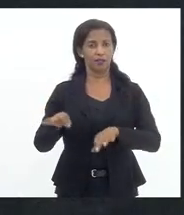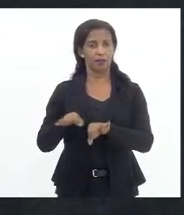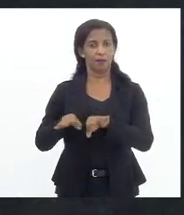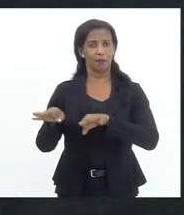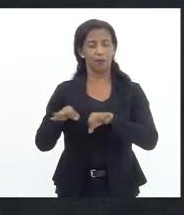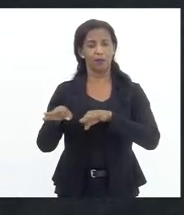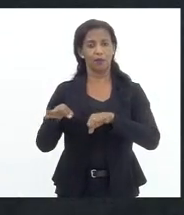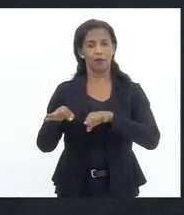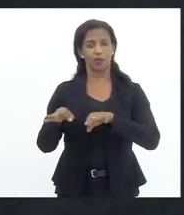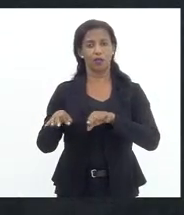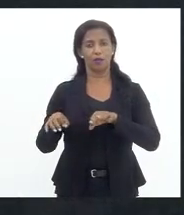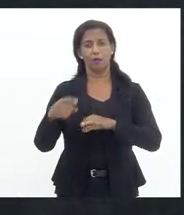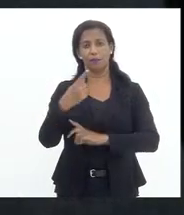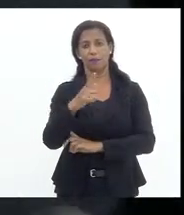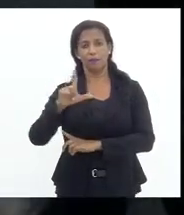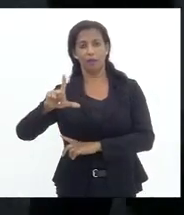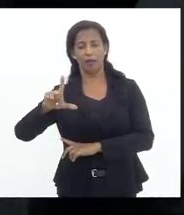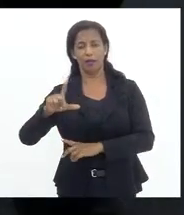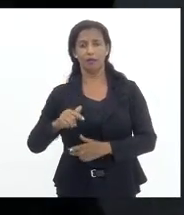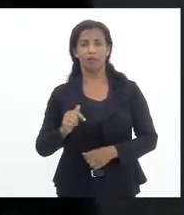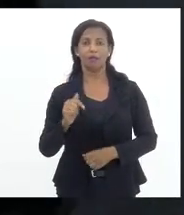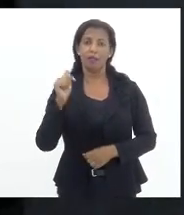de lei. E